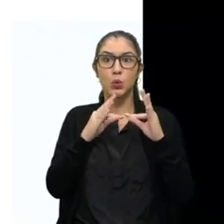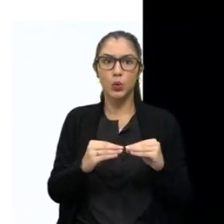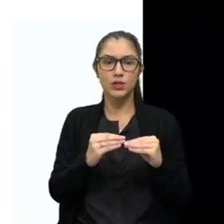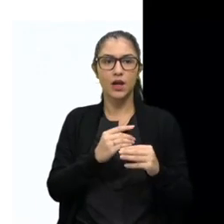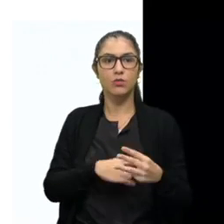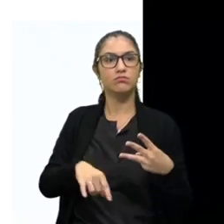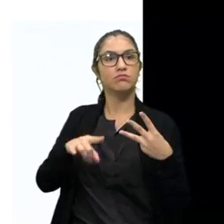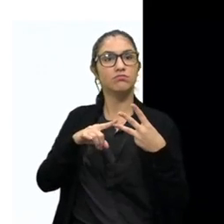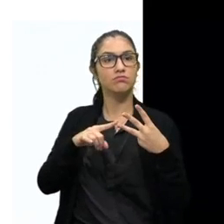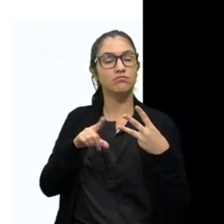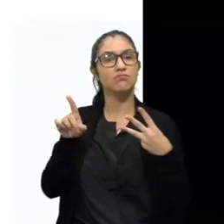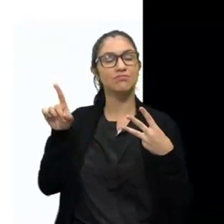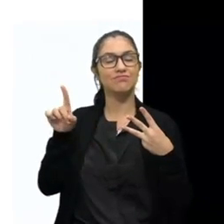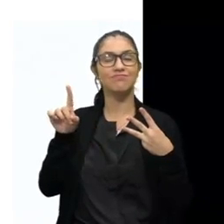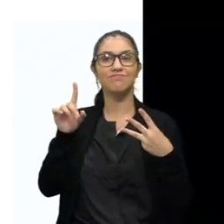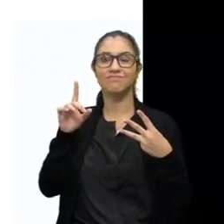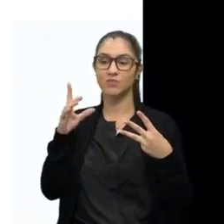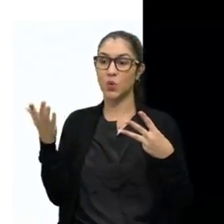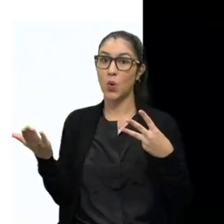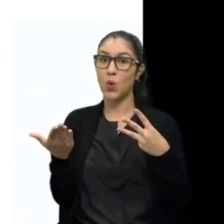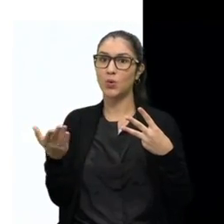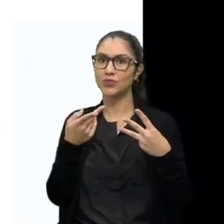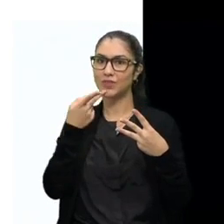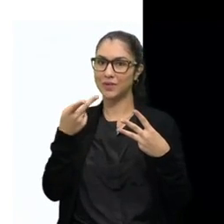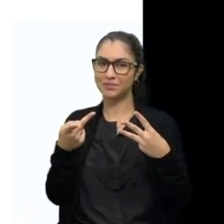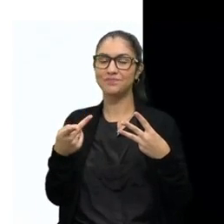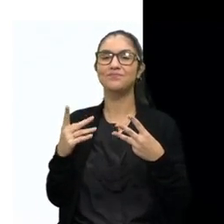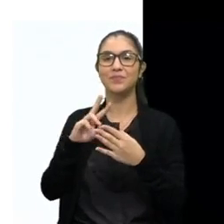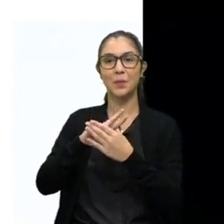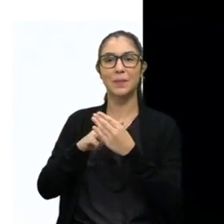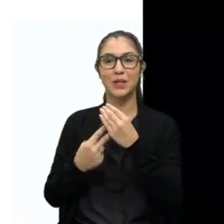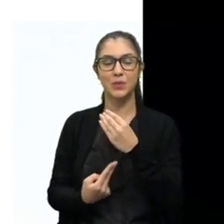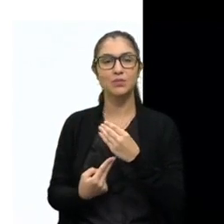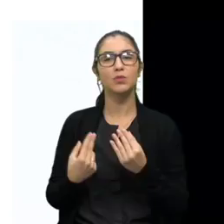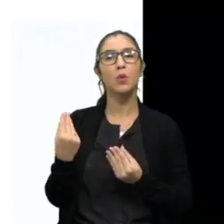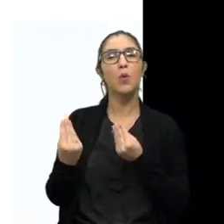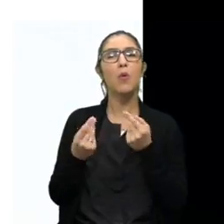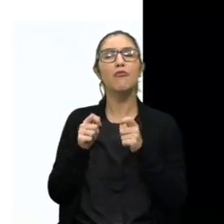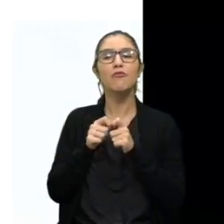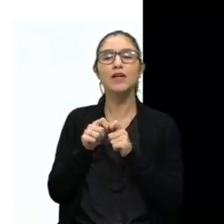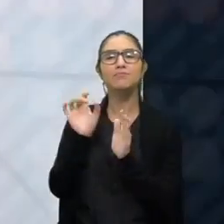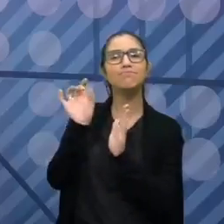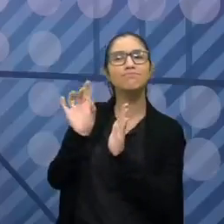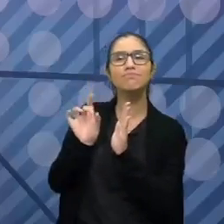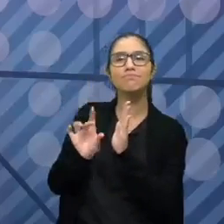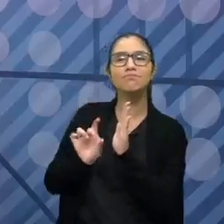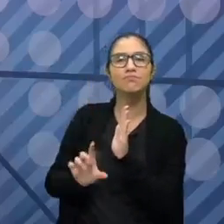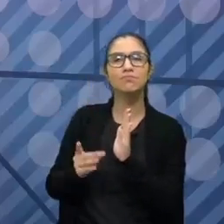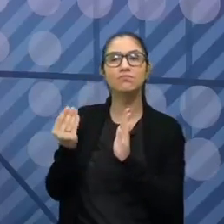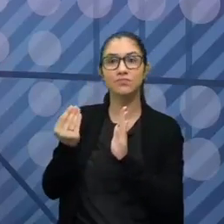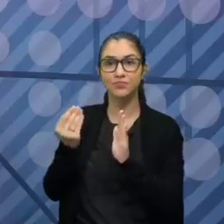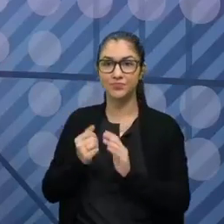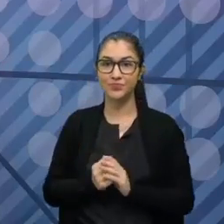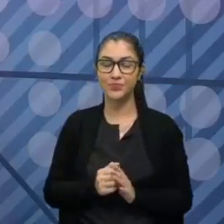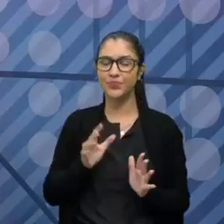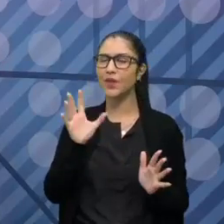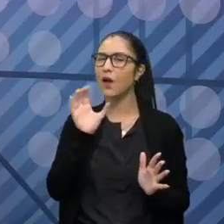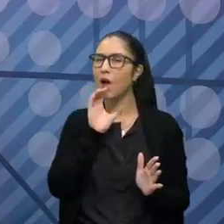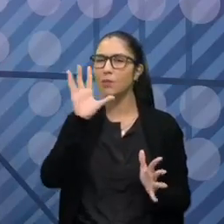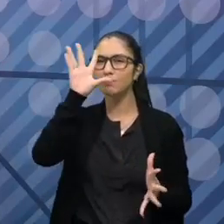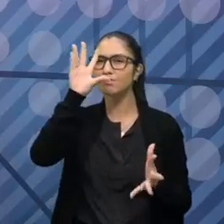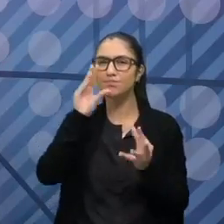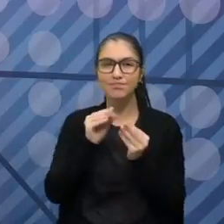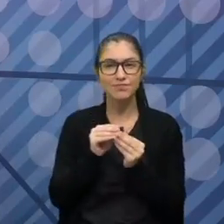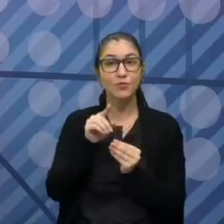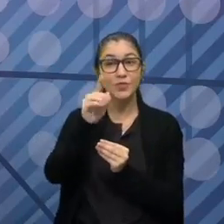e a terceira, que é onde nós vamos nos enquadrar hoje, que é bilinguismo. Como funciona cada uma delas? Resumidamente, para